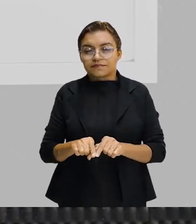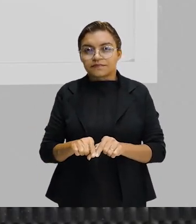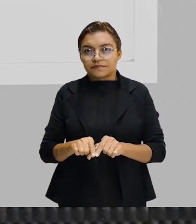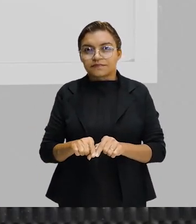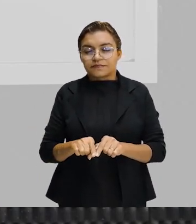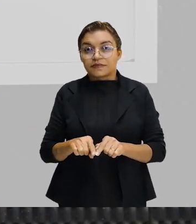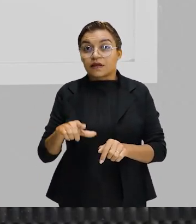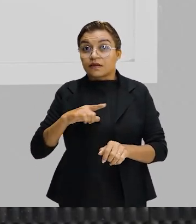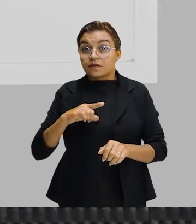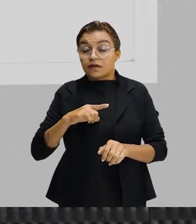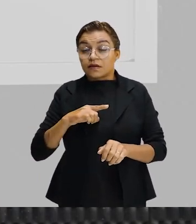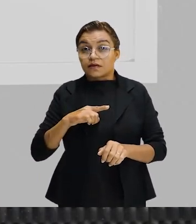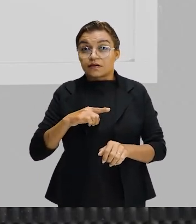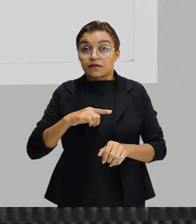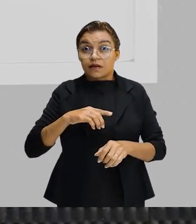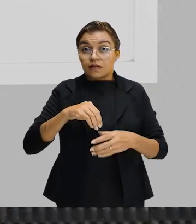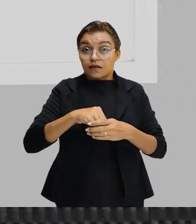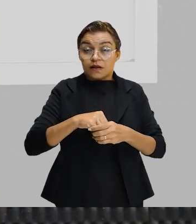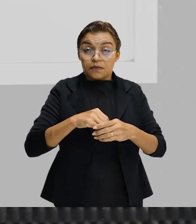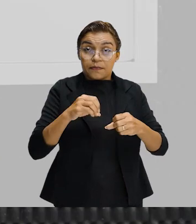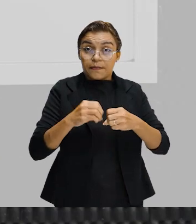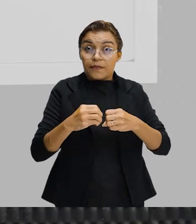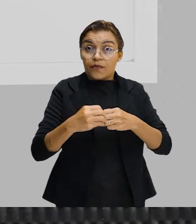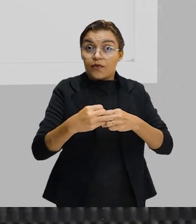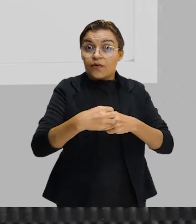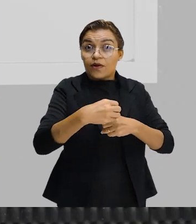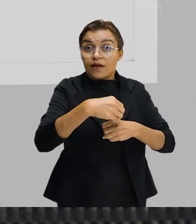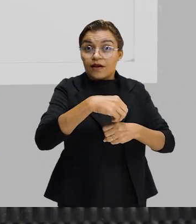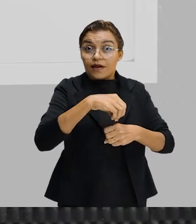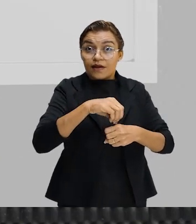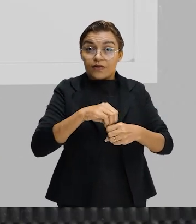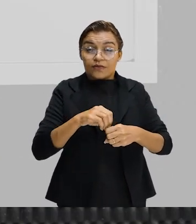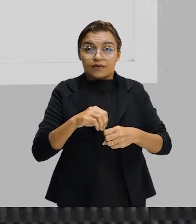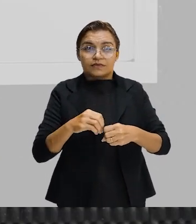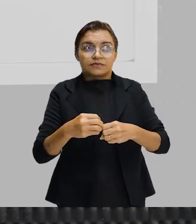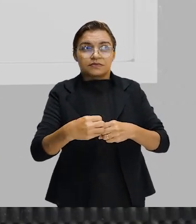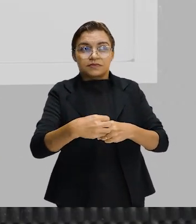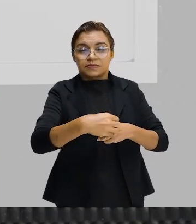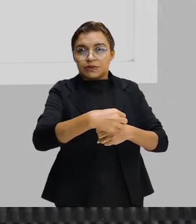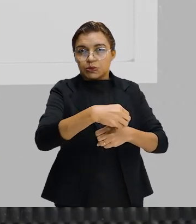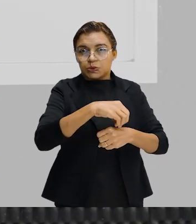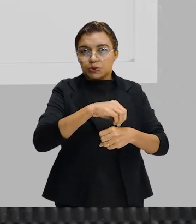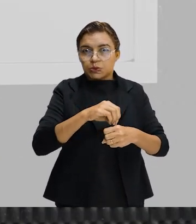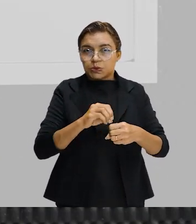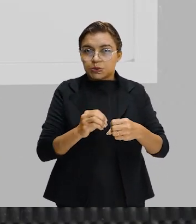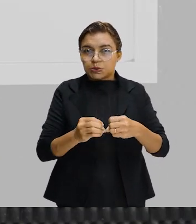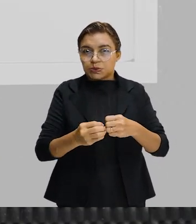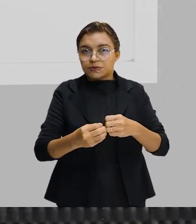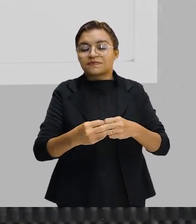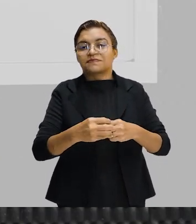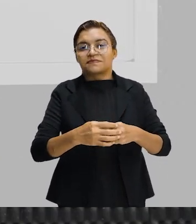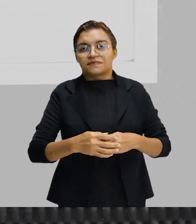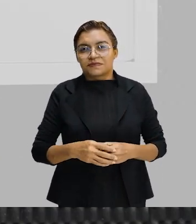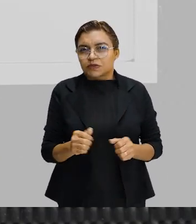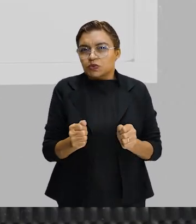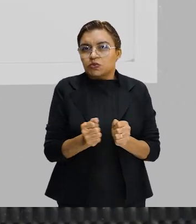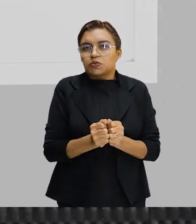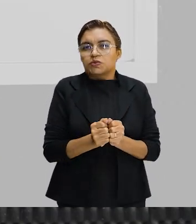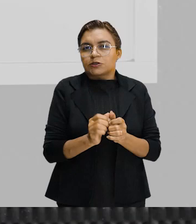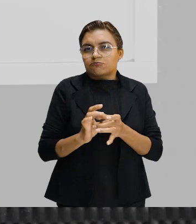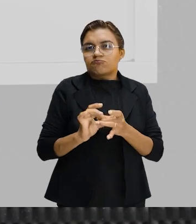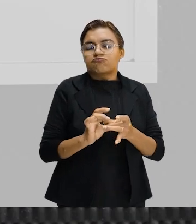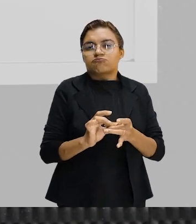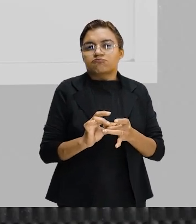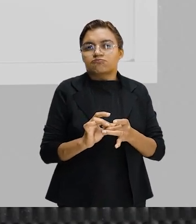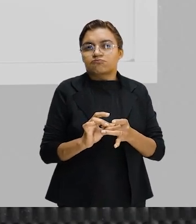moléculas, certo? As moléculas, elas estão muito próximas, muito unidas entre elas, tá ok? Lembrando que as